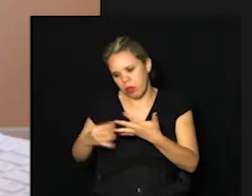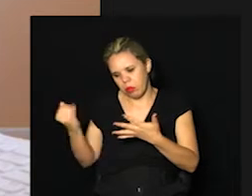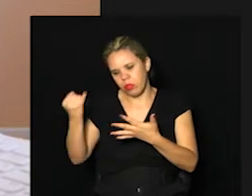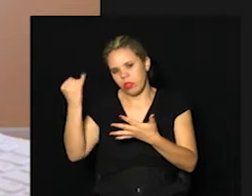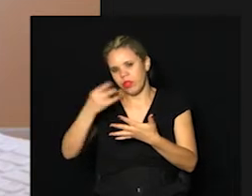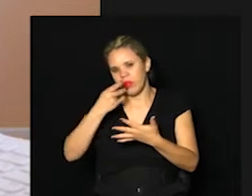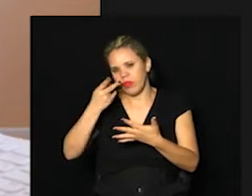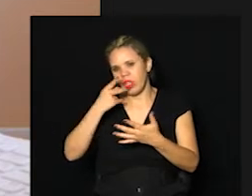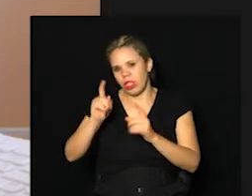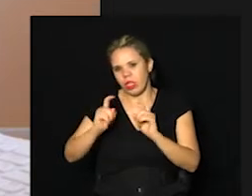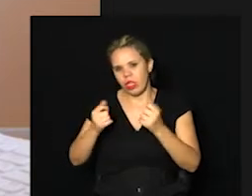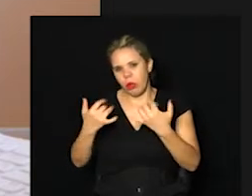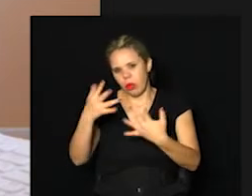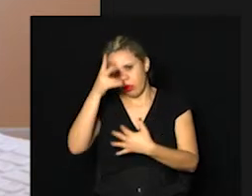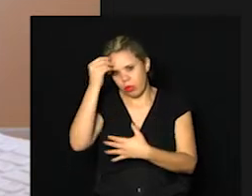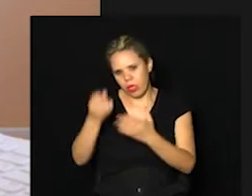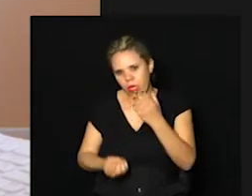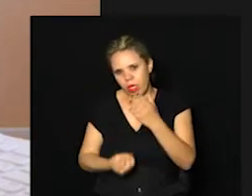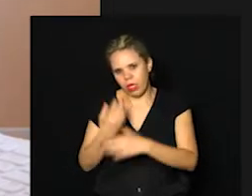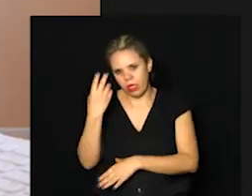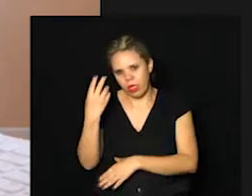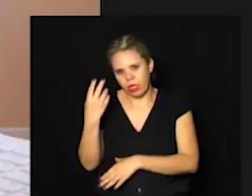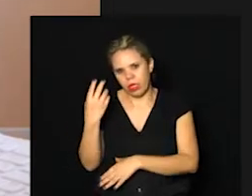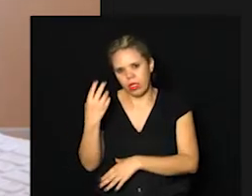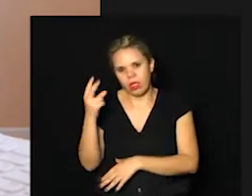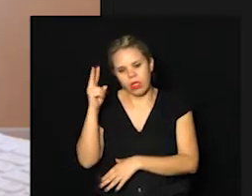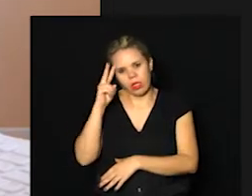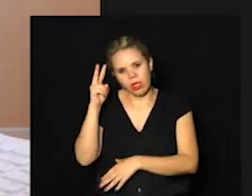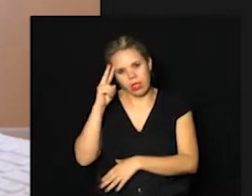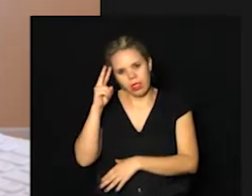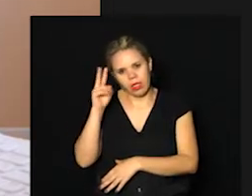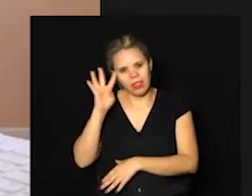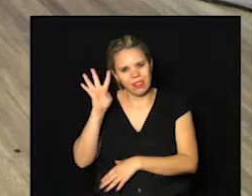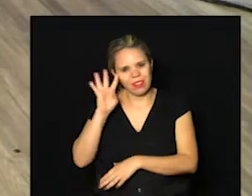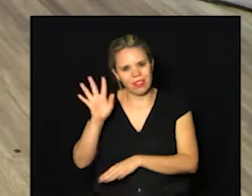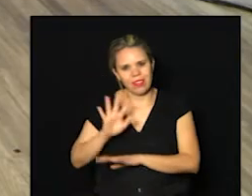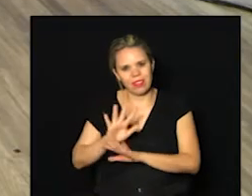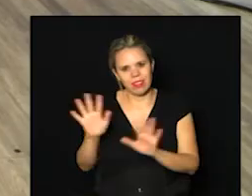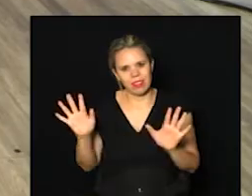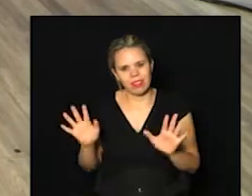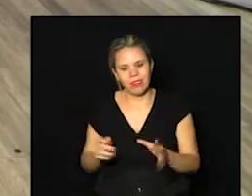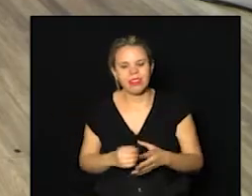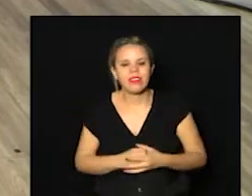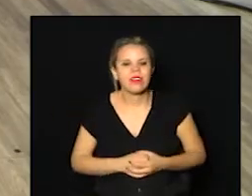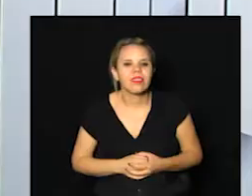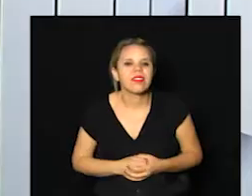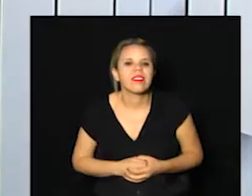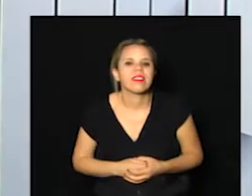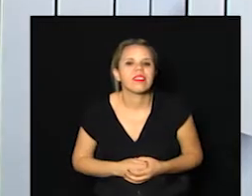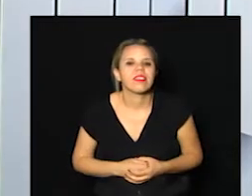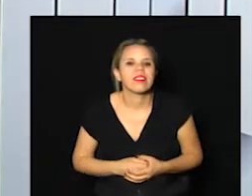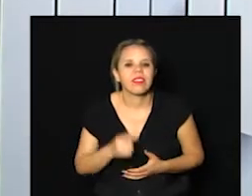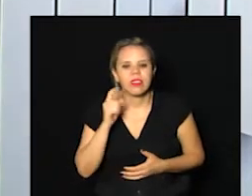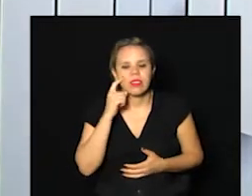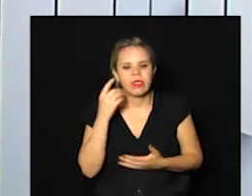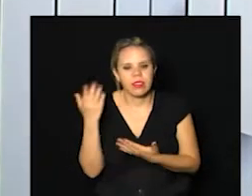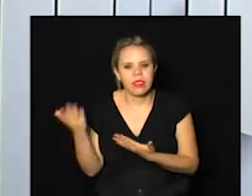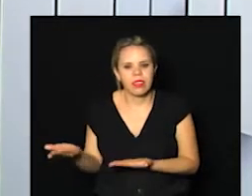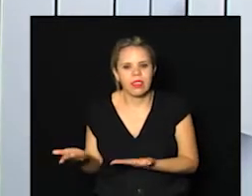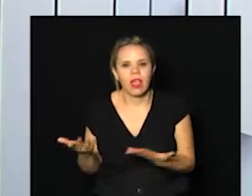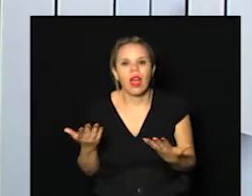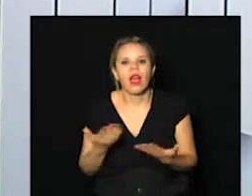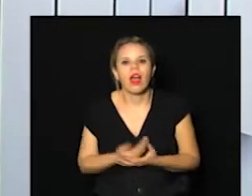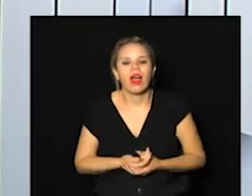importantes da audiência pública que aconteceu nesta segunda-feira. Até quarta-feira. Tá certo, então, até quarta-feira para a Mirna Abreu. Vamos